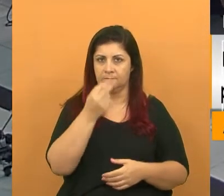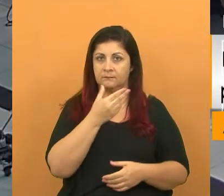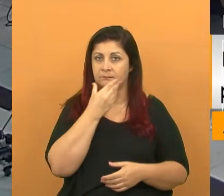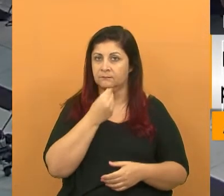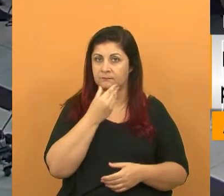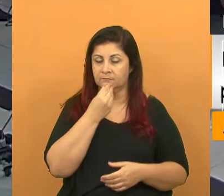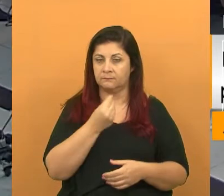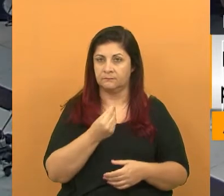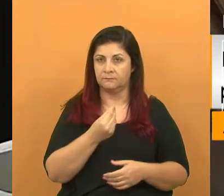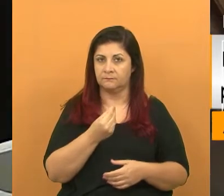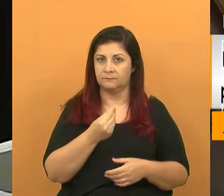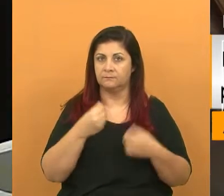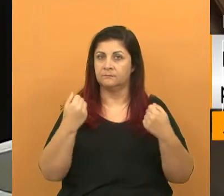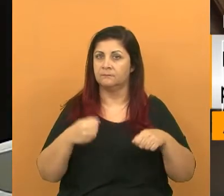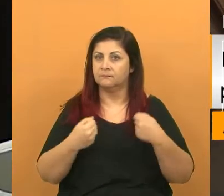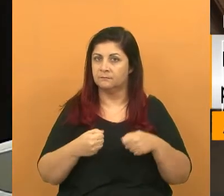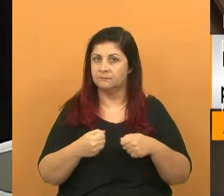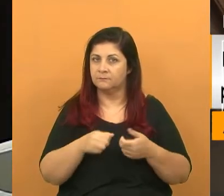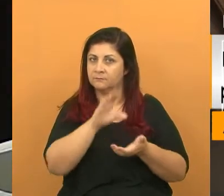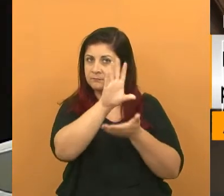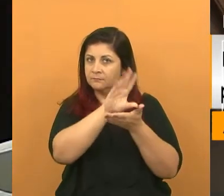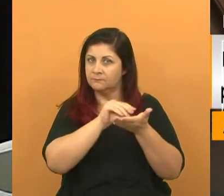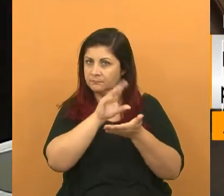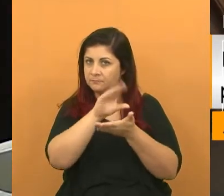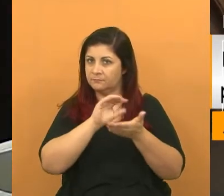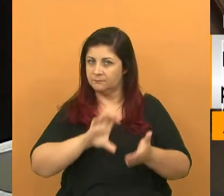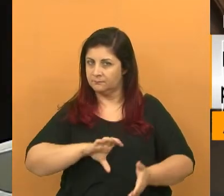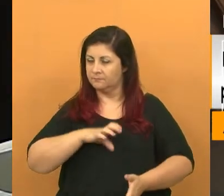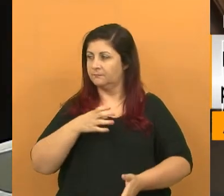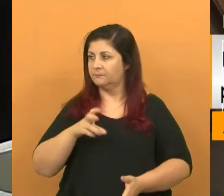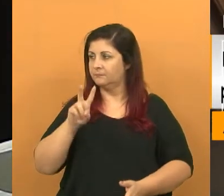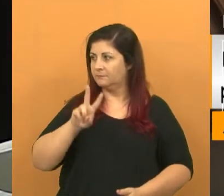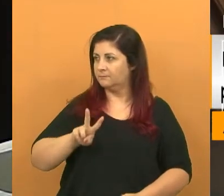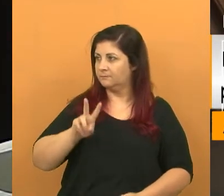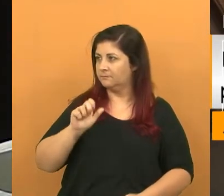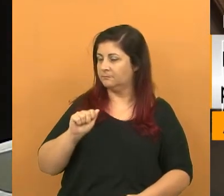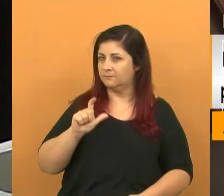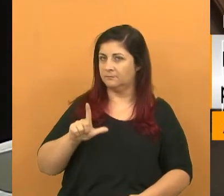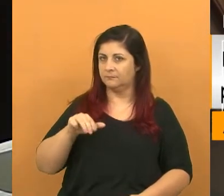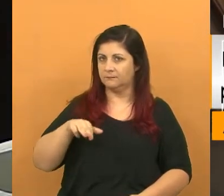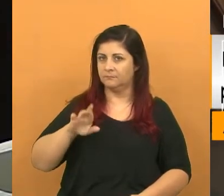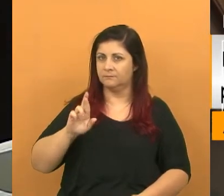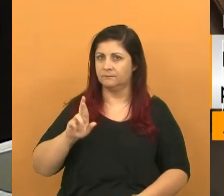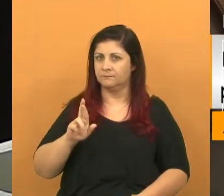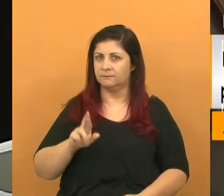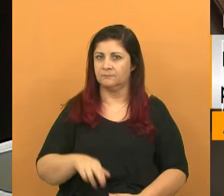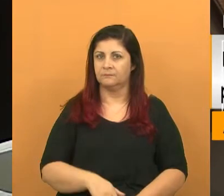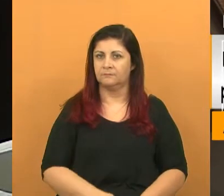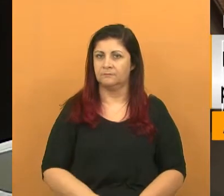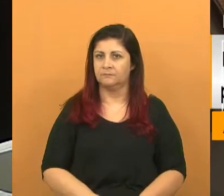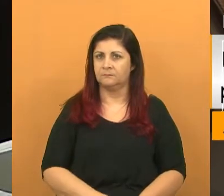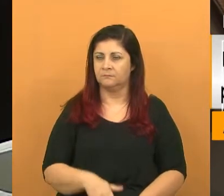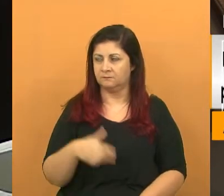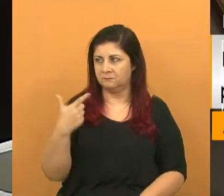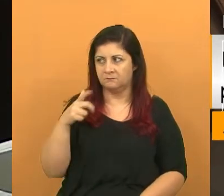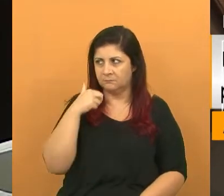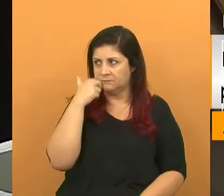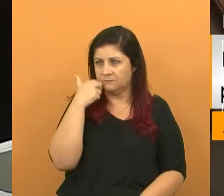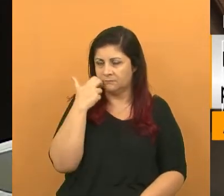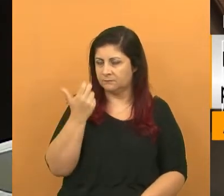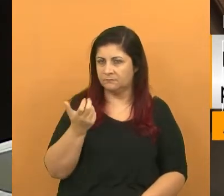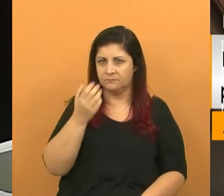homens sigam esse exemplo de coragem do nosso vereador Valmir, foi que falou na tribuna, não é vergonha para